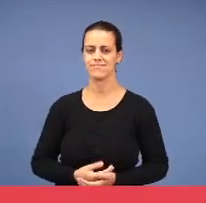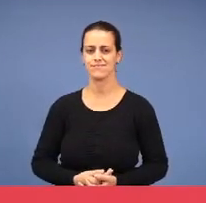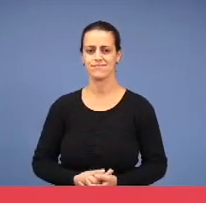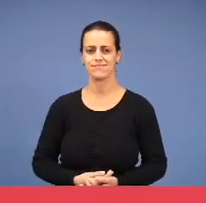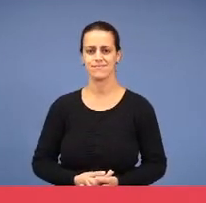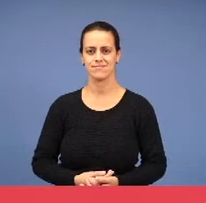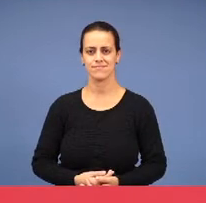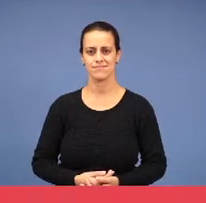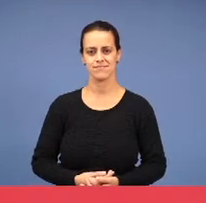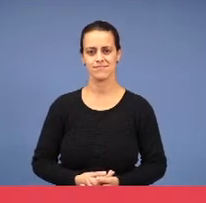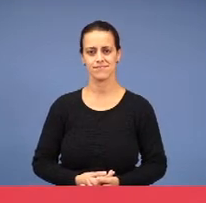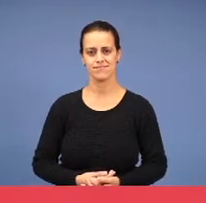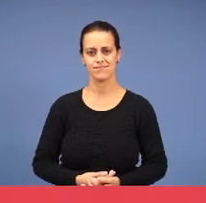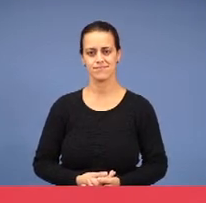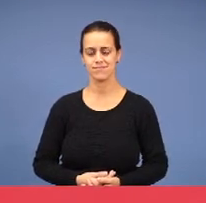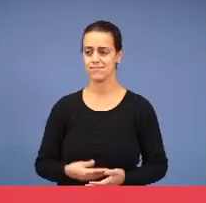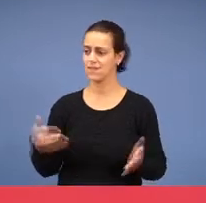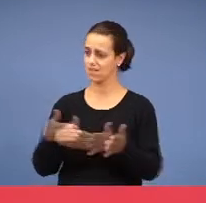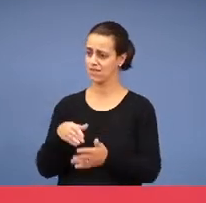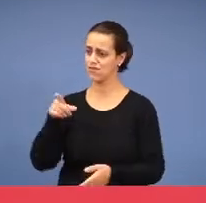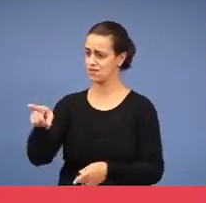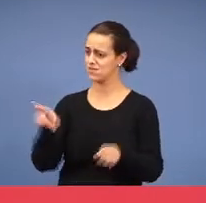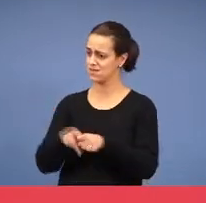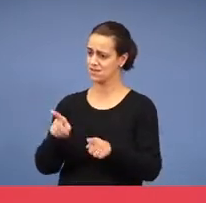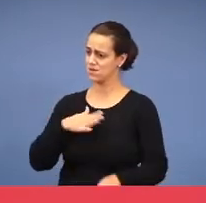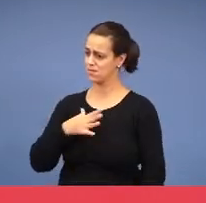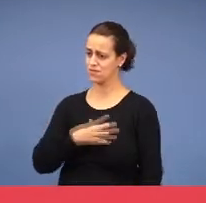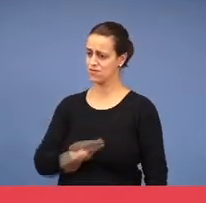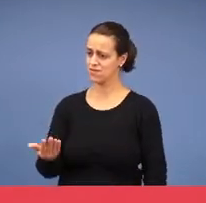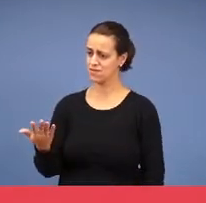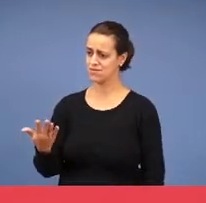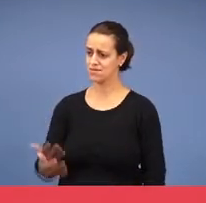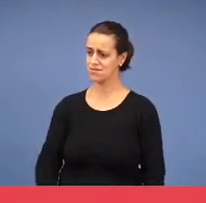mim. Até tu, Brutus, meu filho.